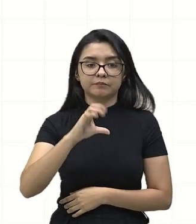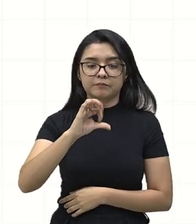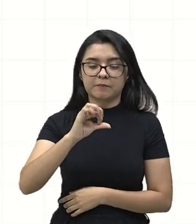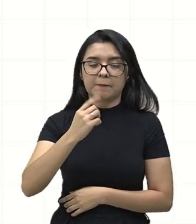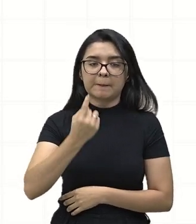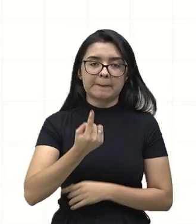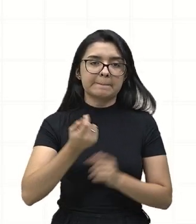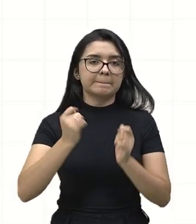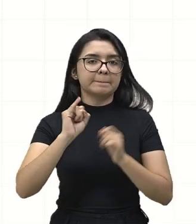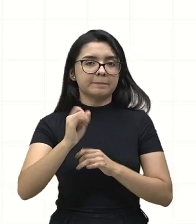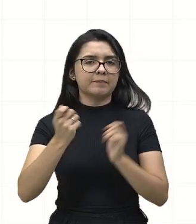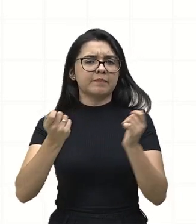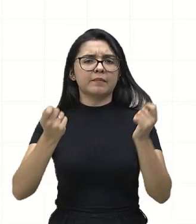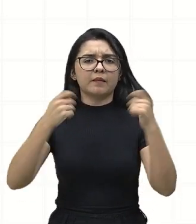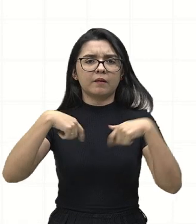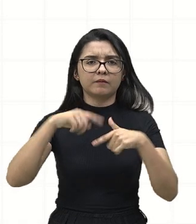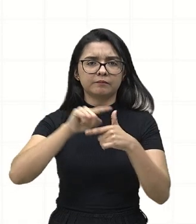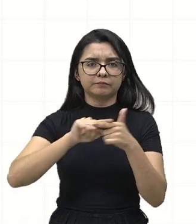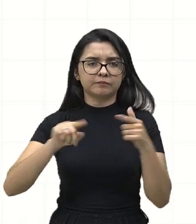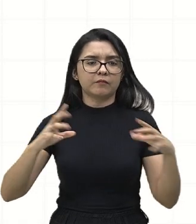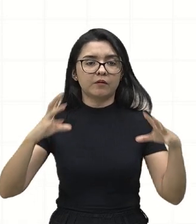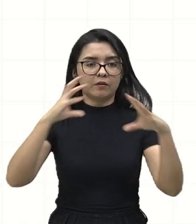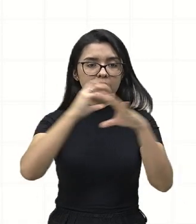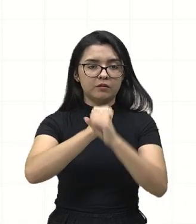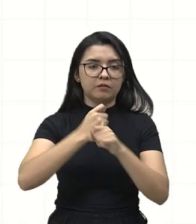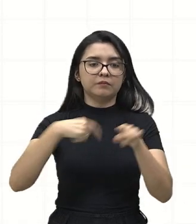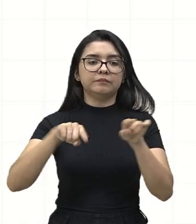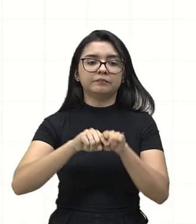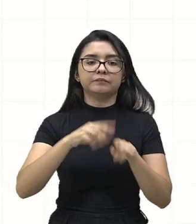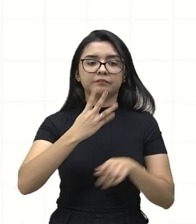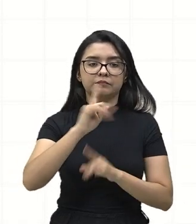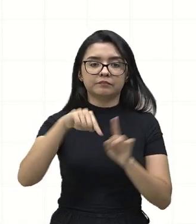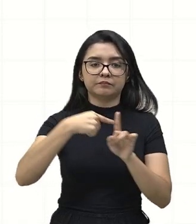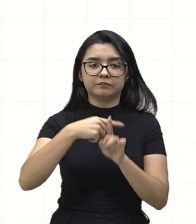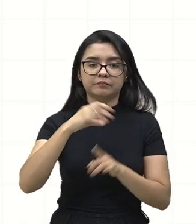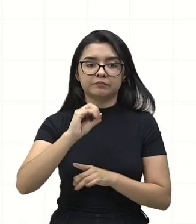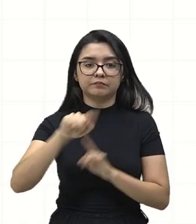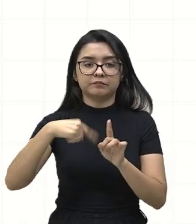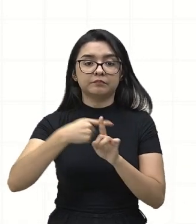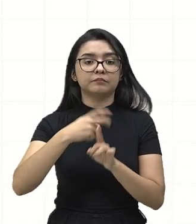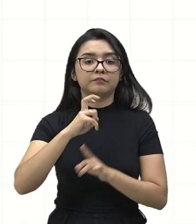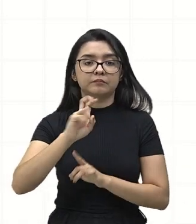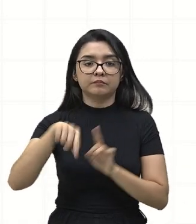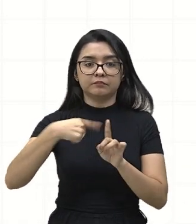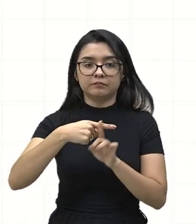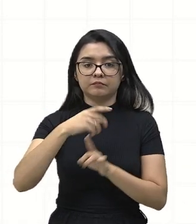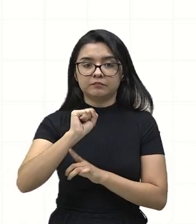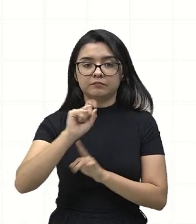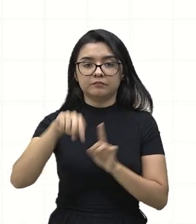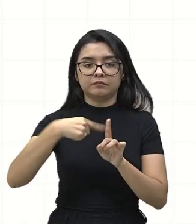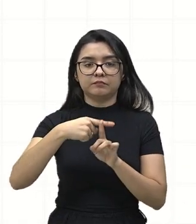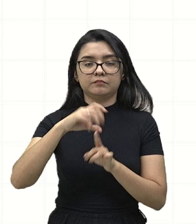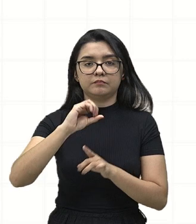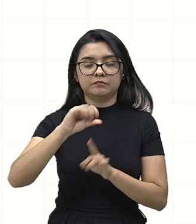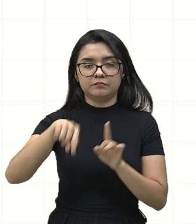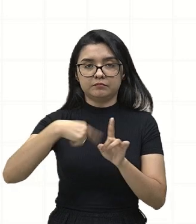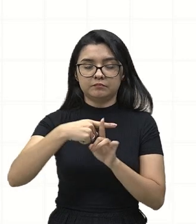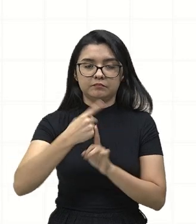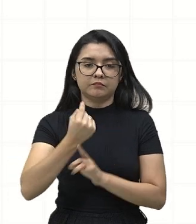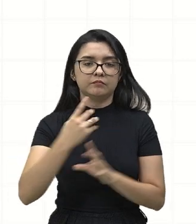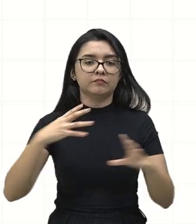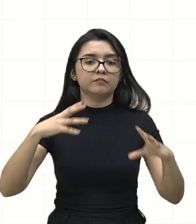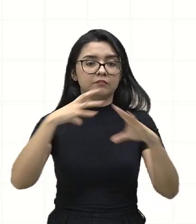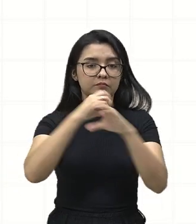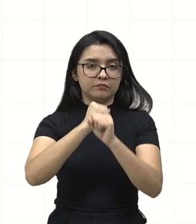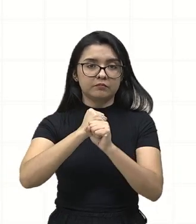405.891. Vamos somar todos os seus algarismos. 4 mais 0, mais 5, mais 8, mais 9,